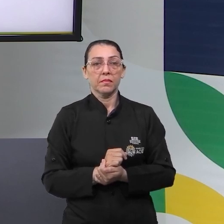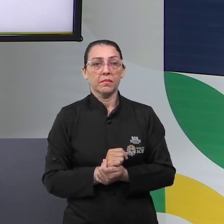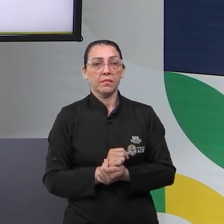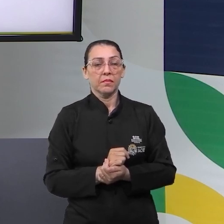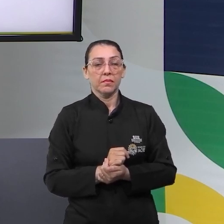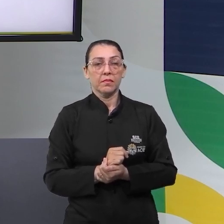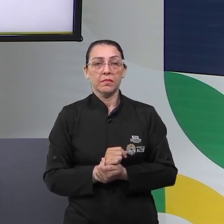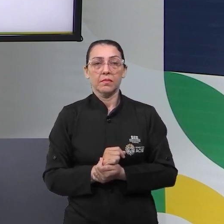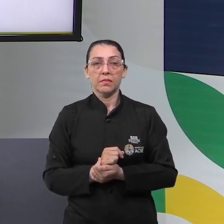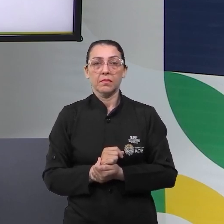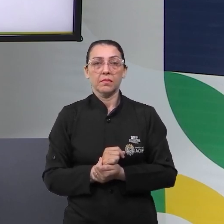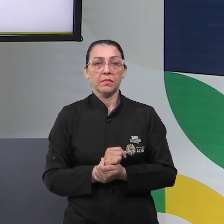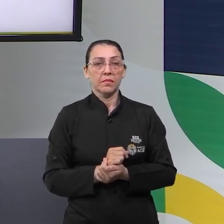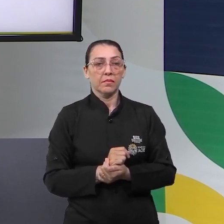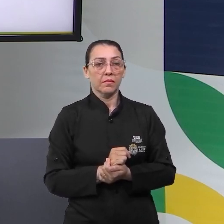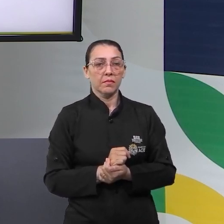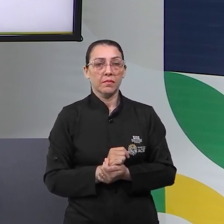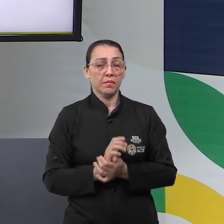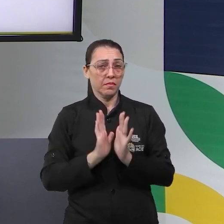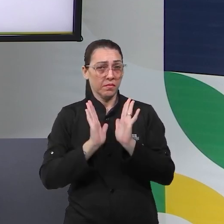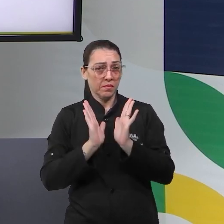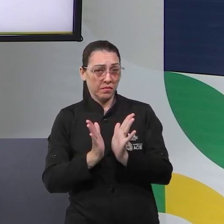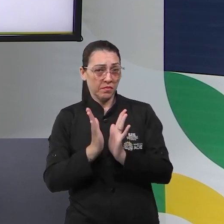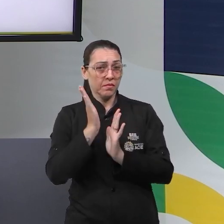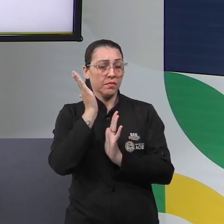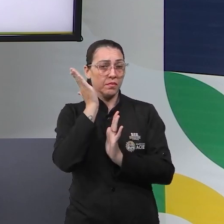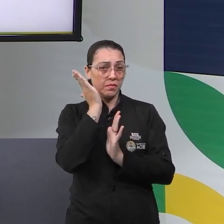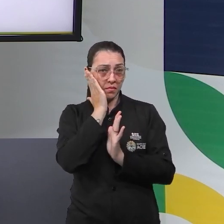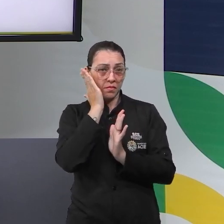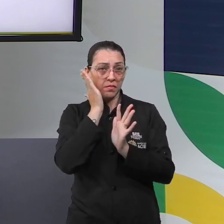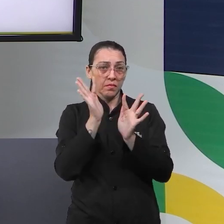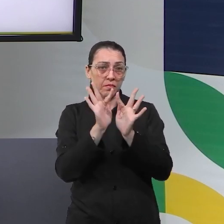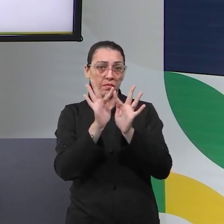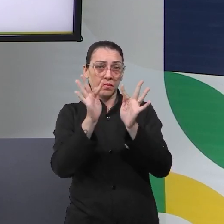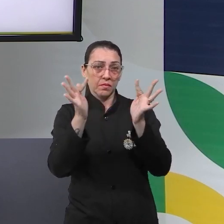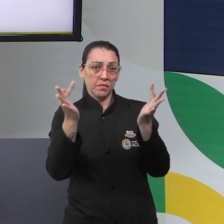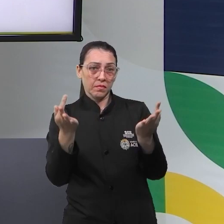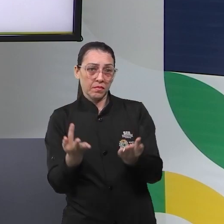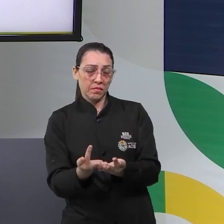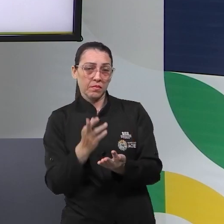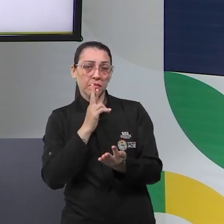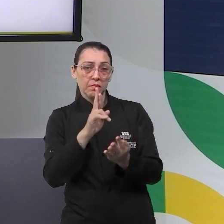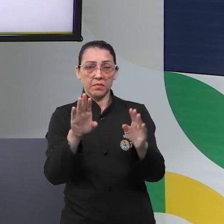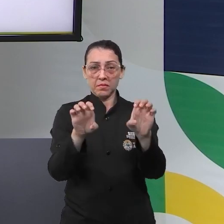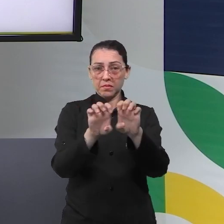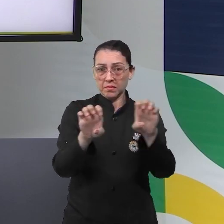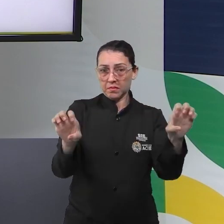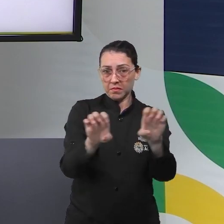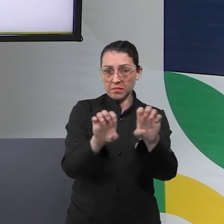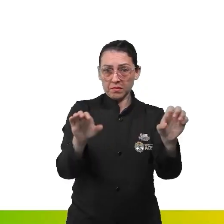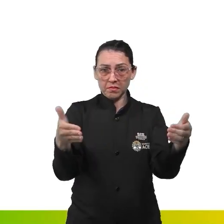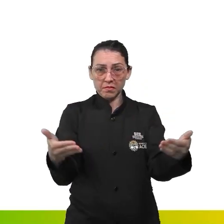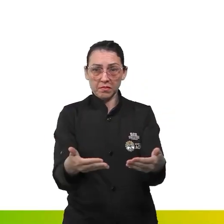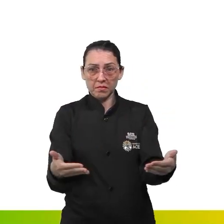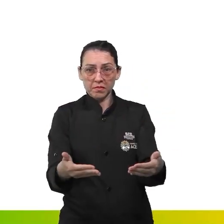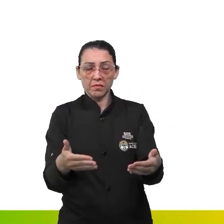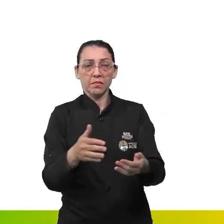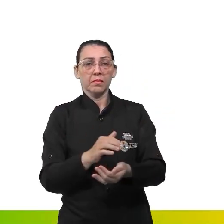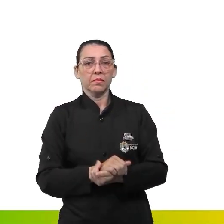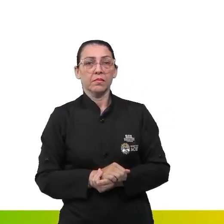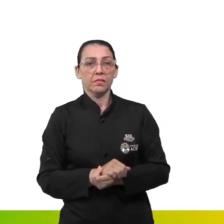bem, já que você entendeu um pouco da função exponencial, vamos resolver uma equação exponencial.